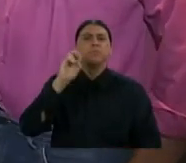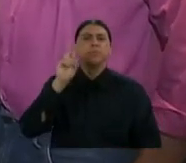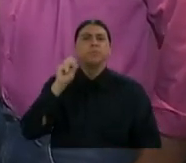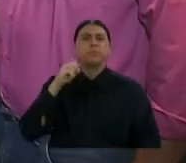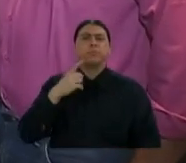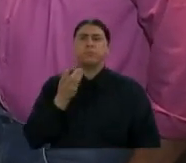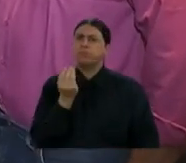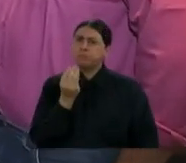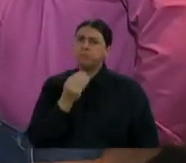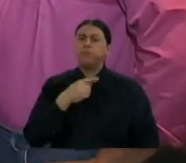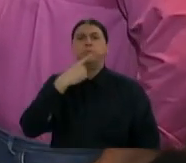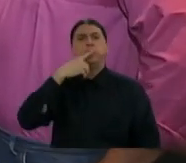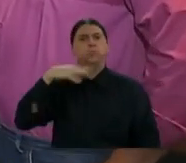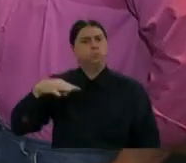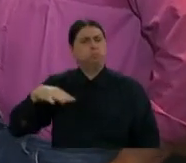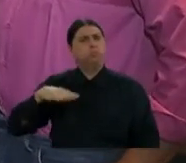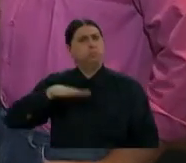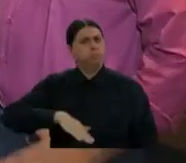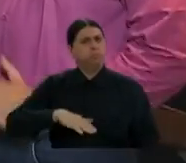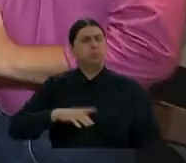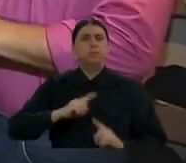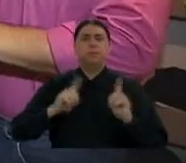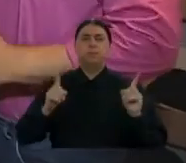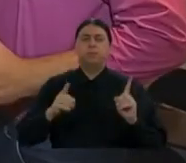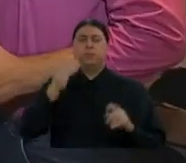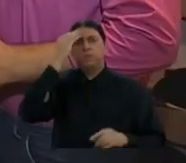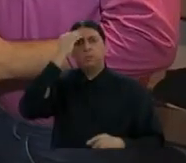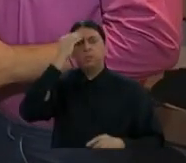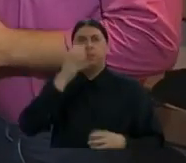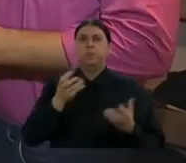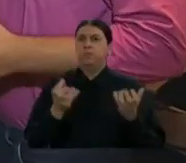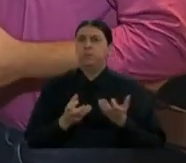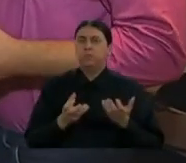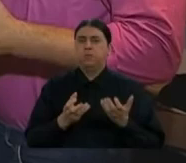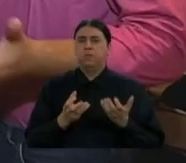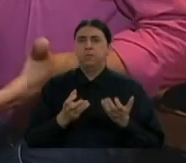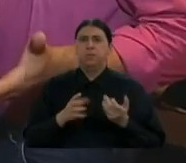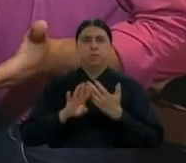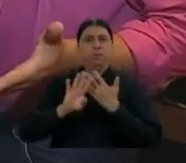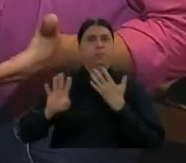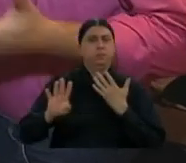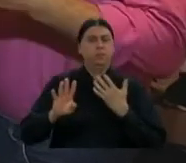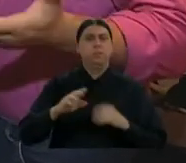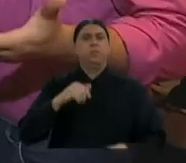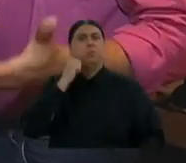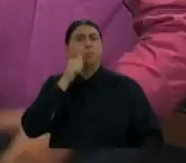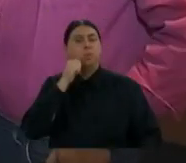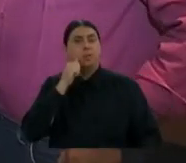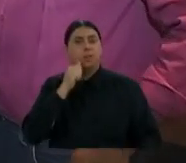mas tem um episódio de uma moça na